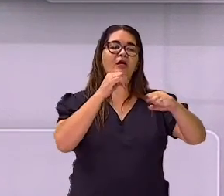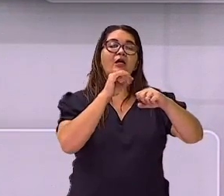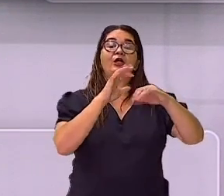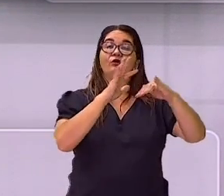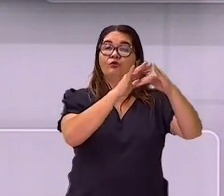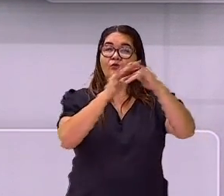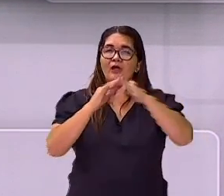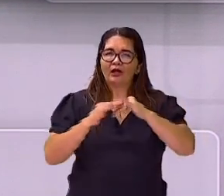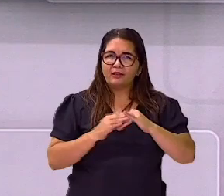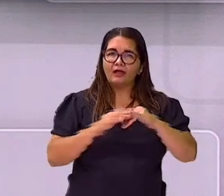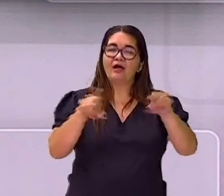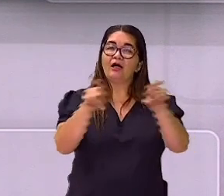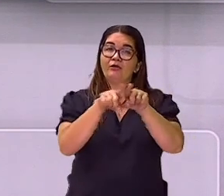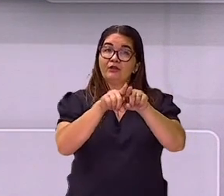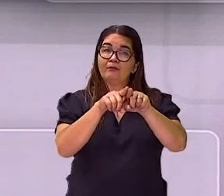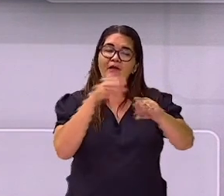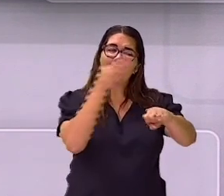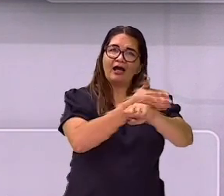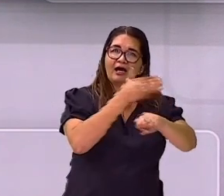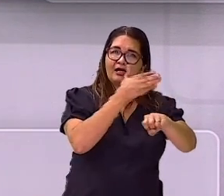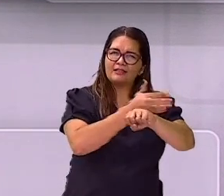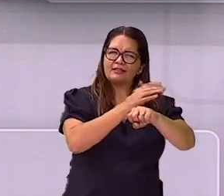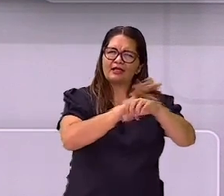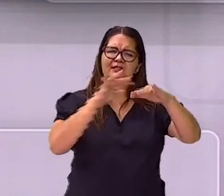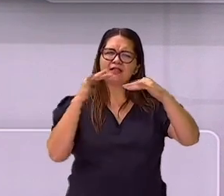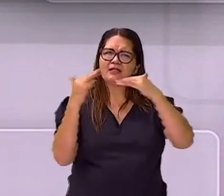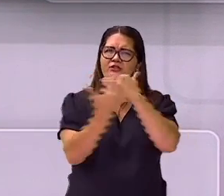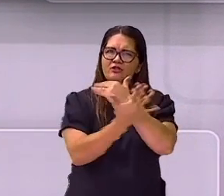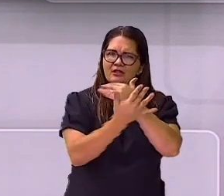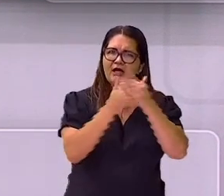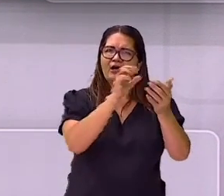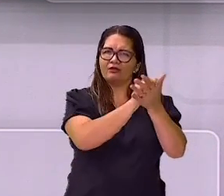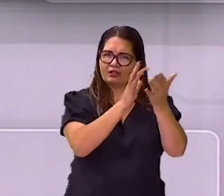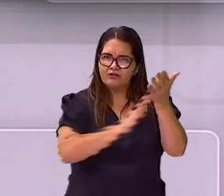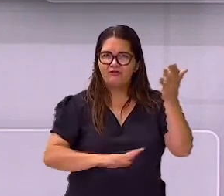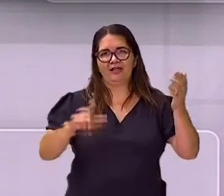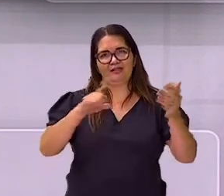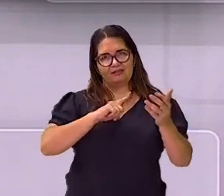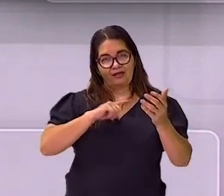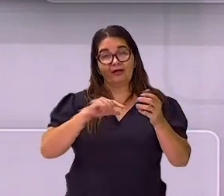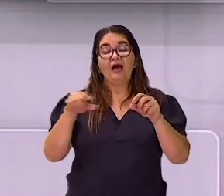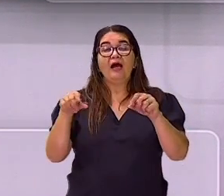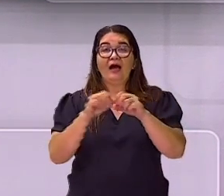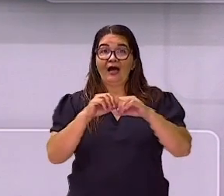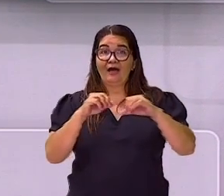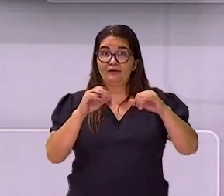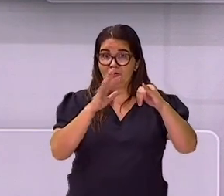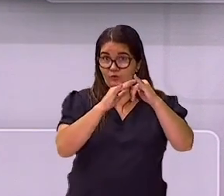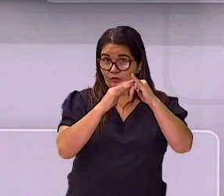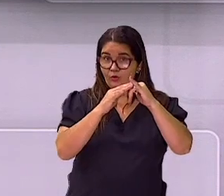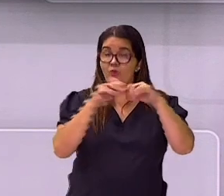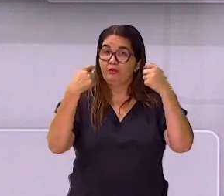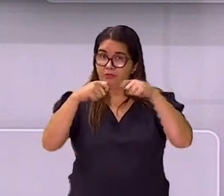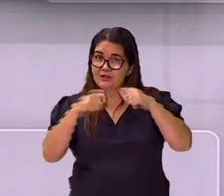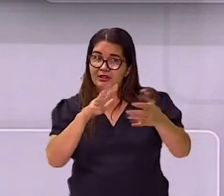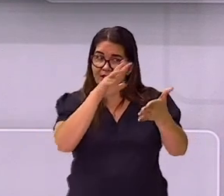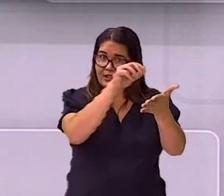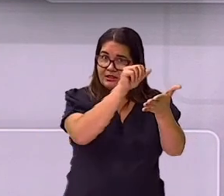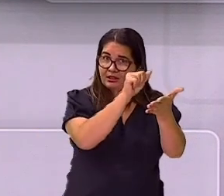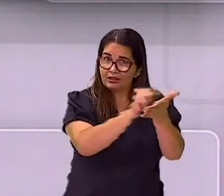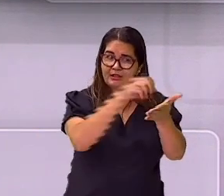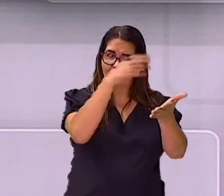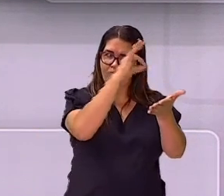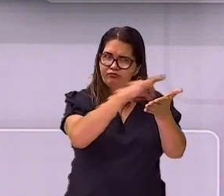YouTube, acesse as nossas redes sociais SMED-GV. No YouTube, faça a sua inscrição,